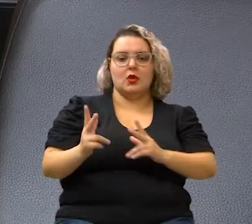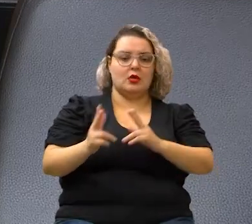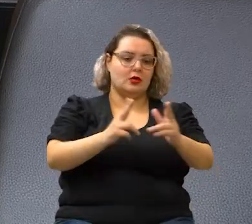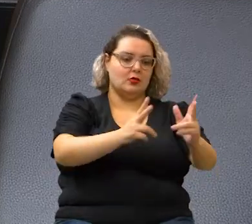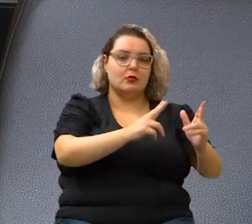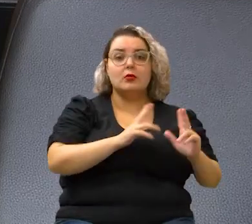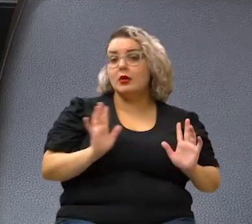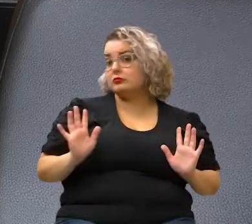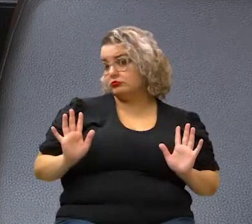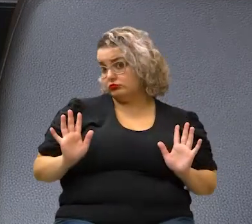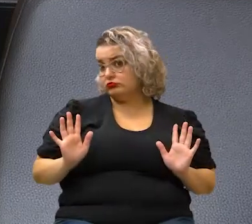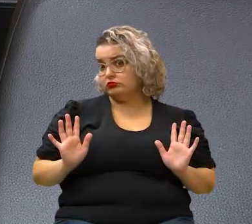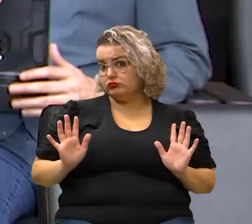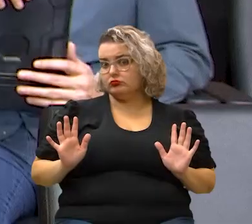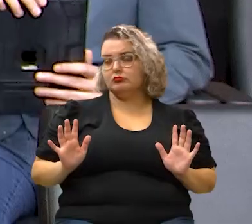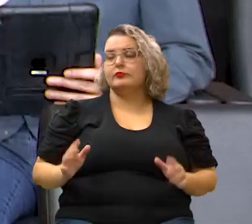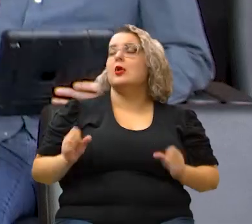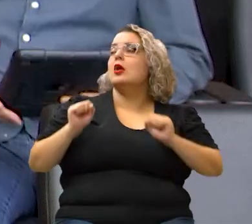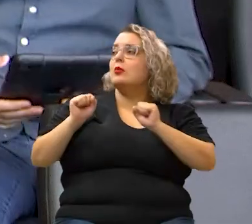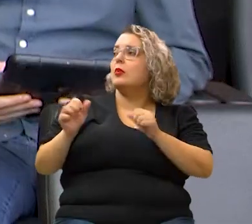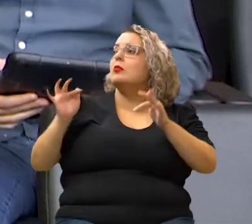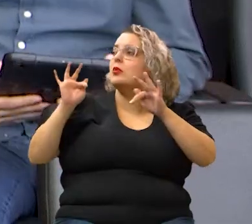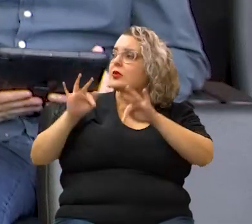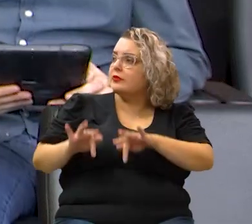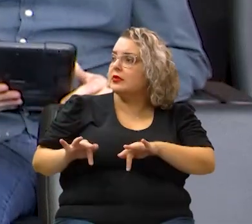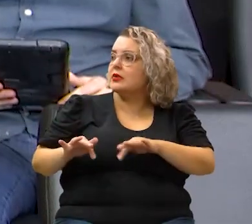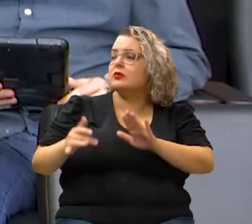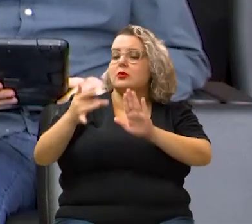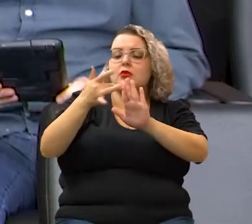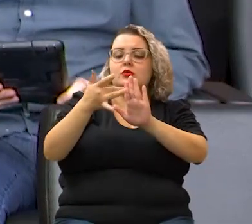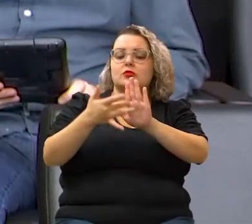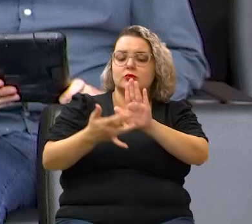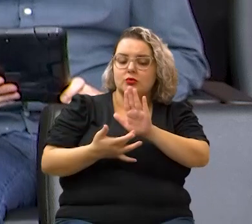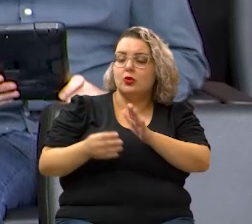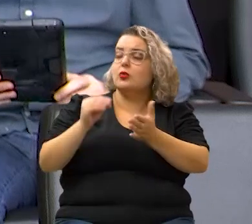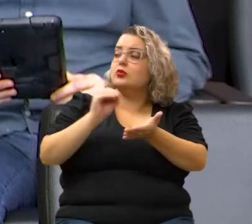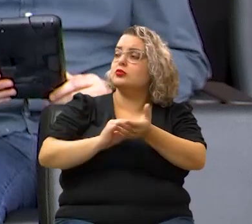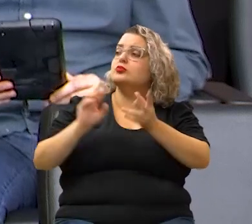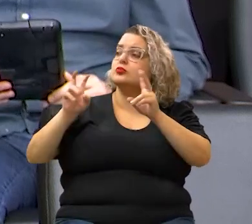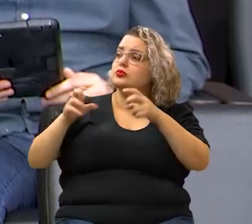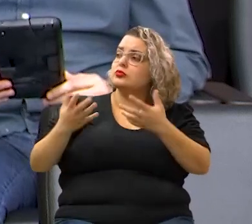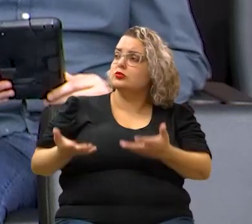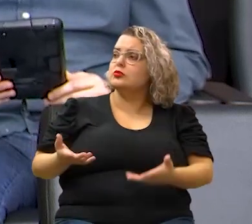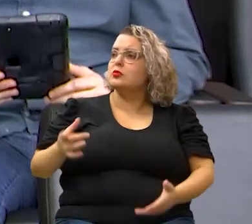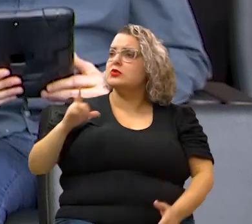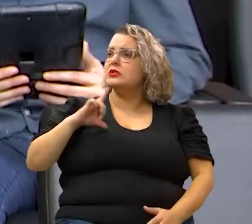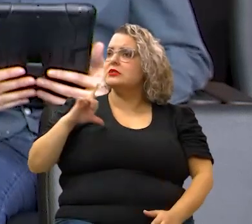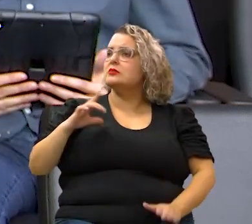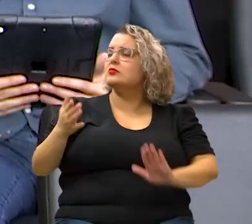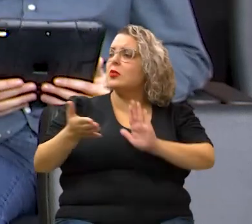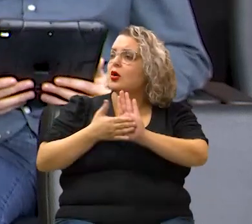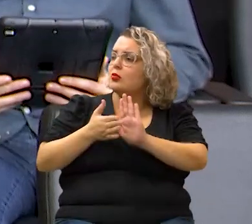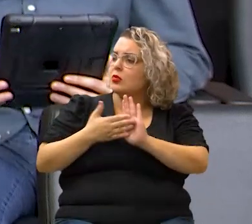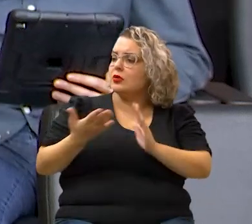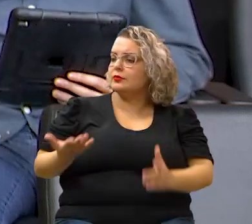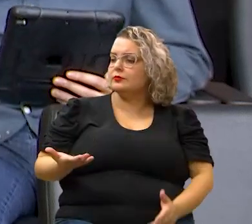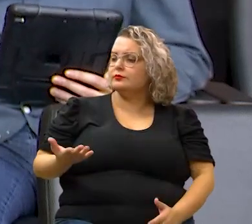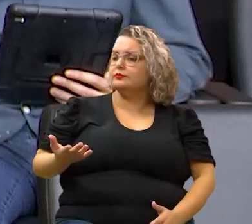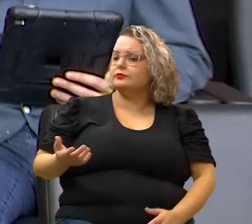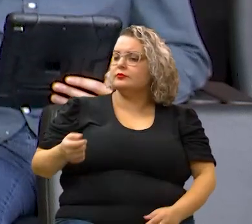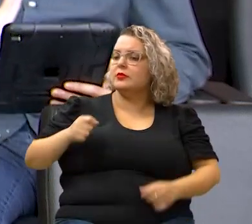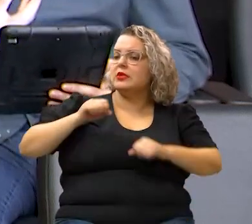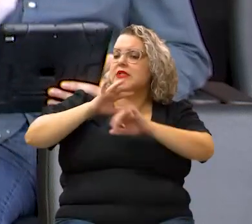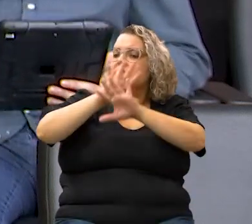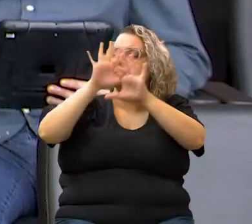Cada um competindo de igual para igual. E para a gente poder encerrar aqui o Em Pauta, o último tema que eu quero trazer aqui, você tem uma proposta